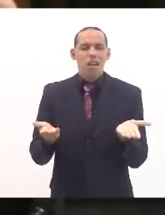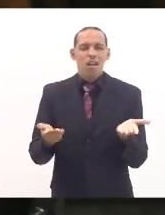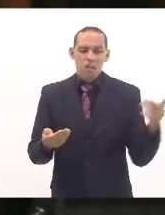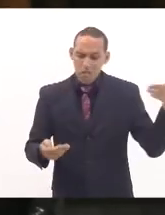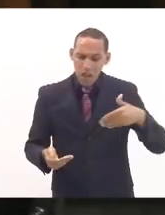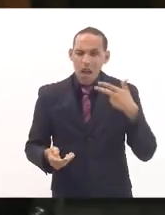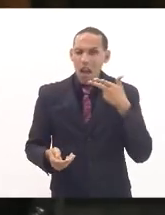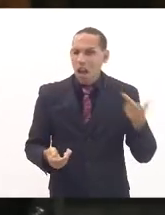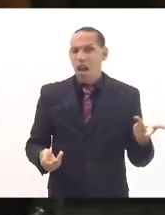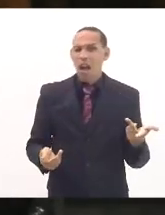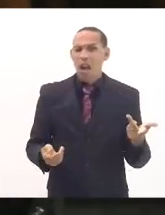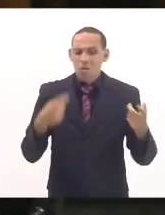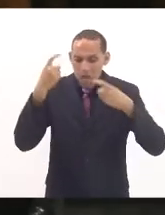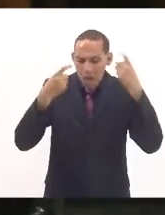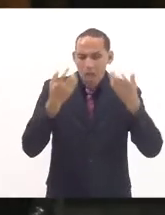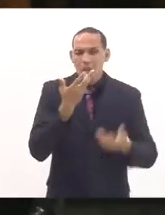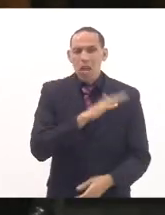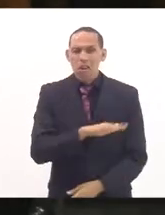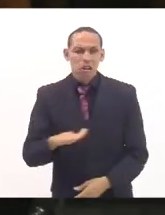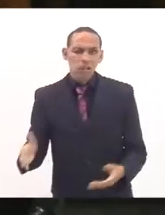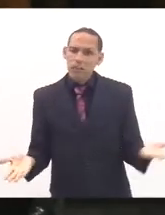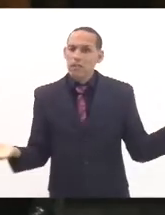falar, preocupado com as crianças.